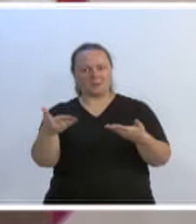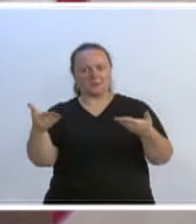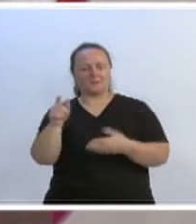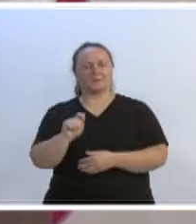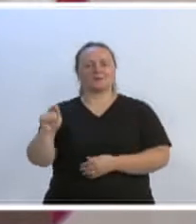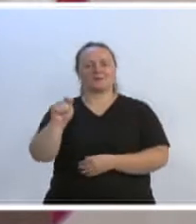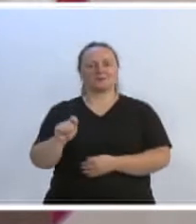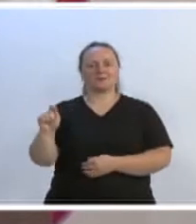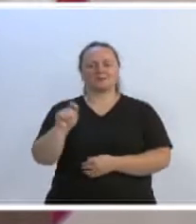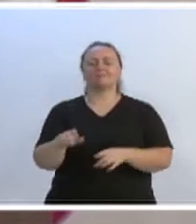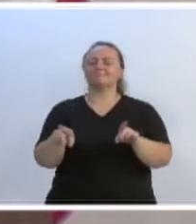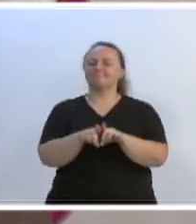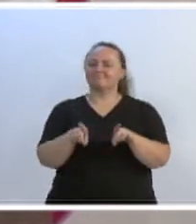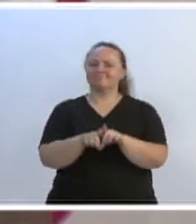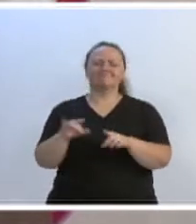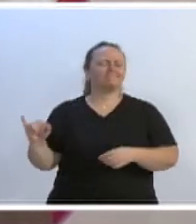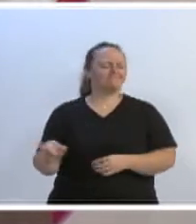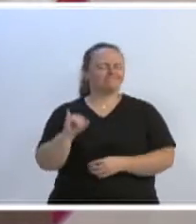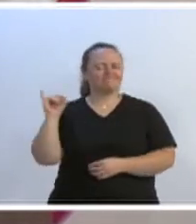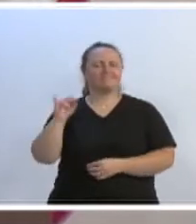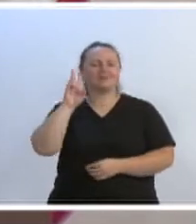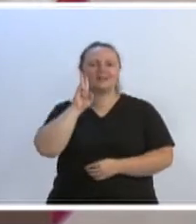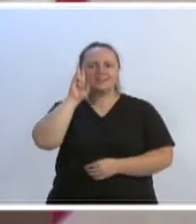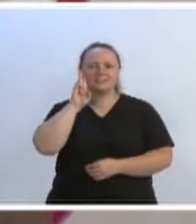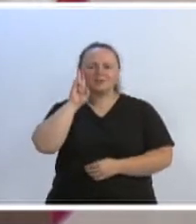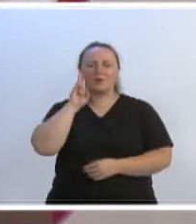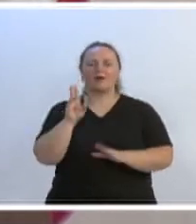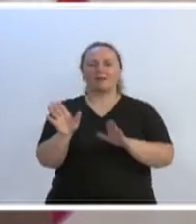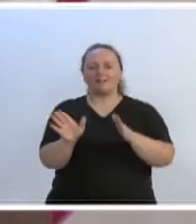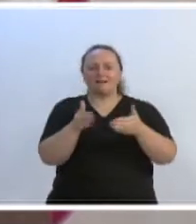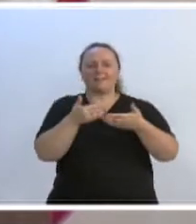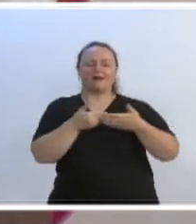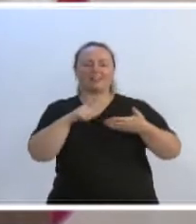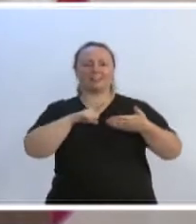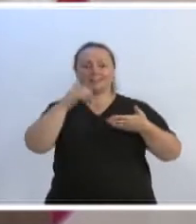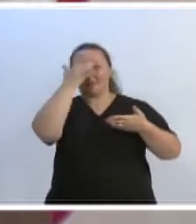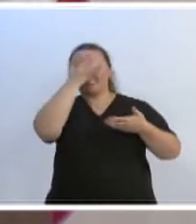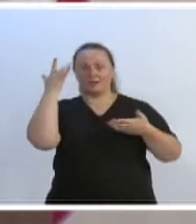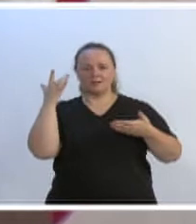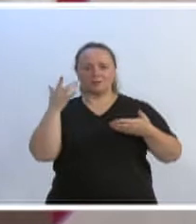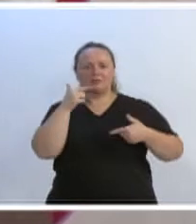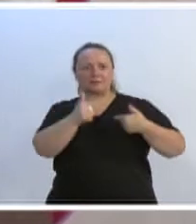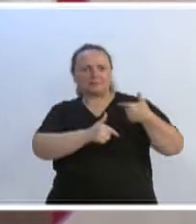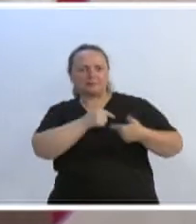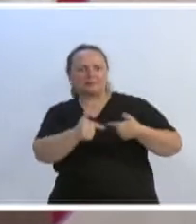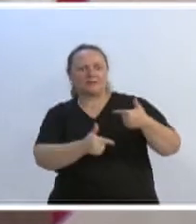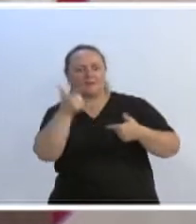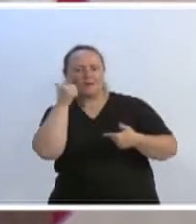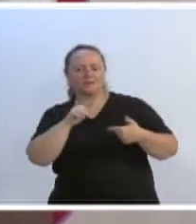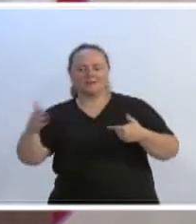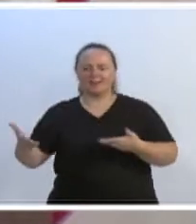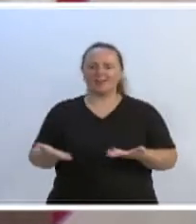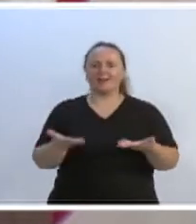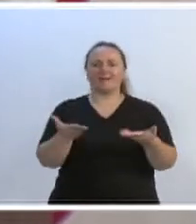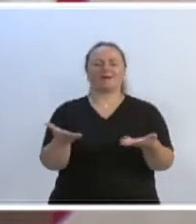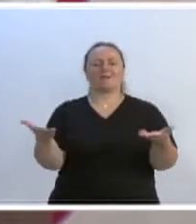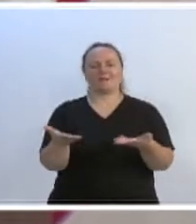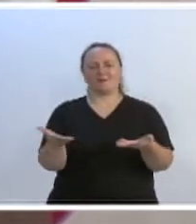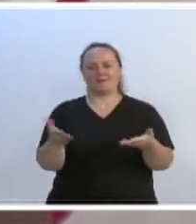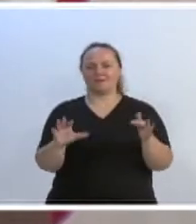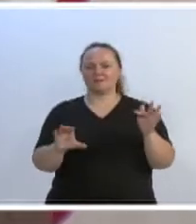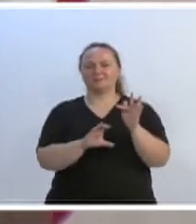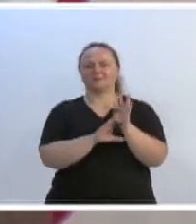Cadernos avance, sim, no meio digital, sem preservar, sem esquecer também da sua história, e possa continuar garantindo a preservação da nossa memória,